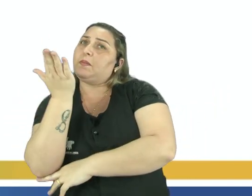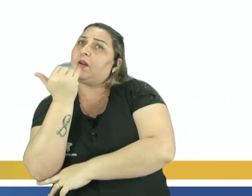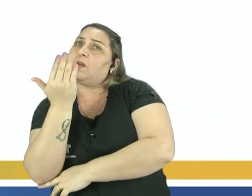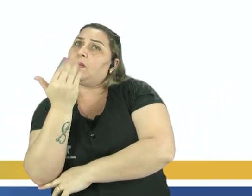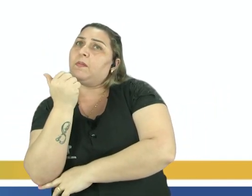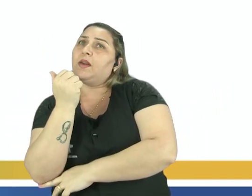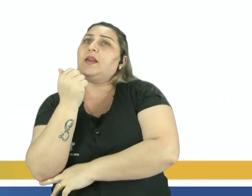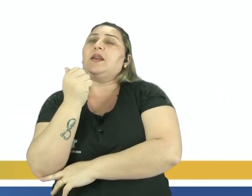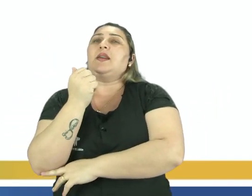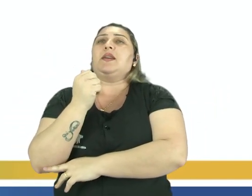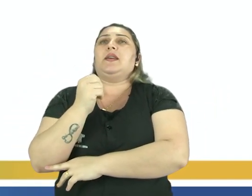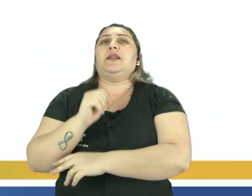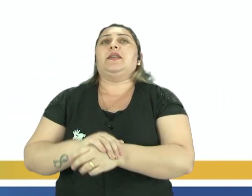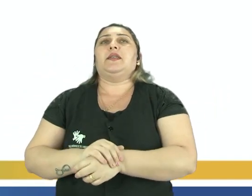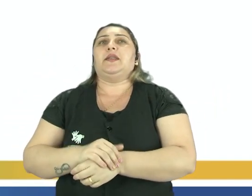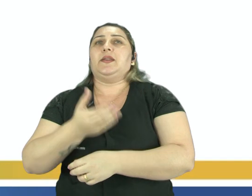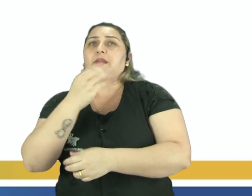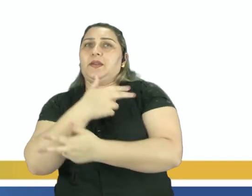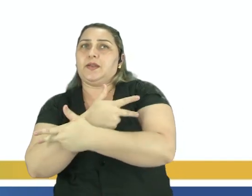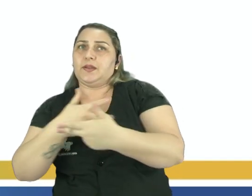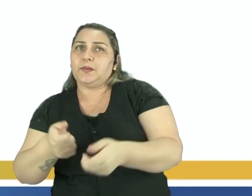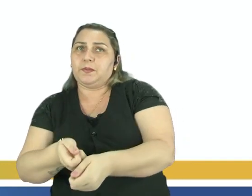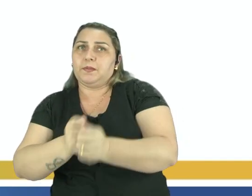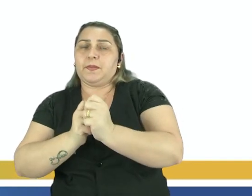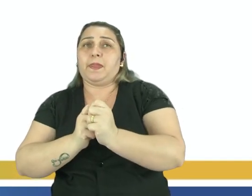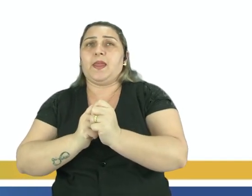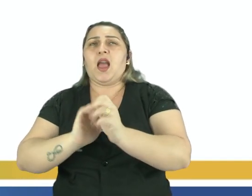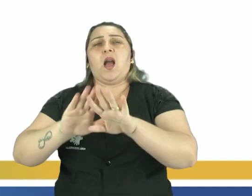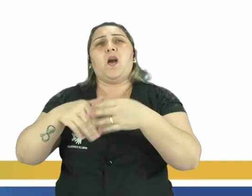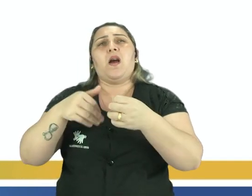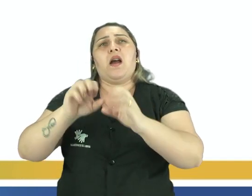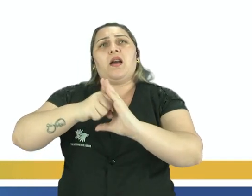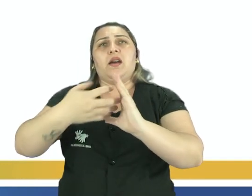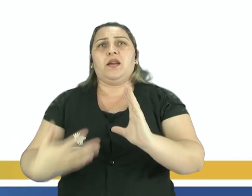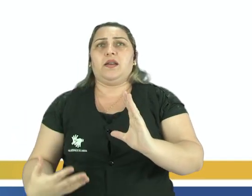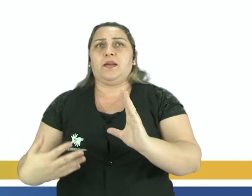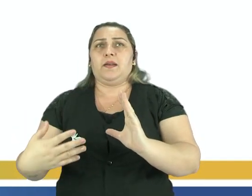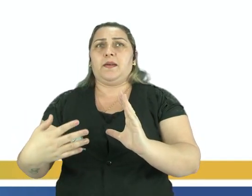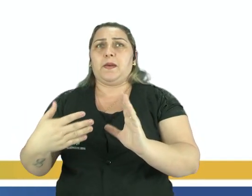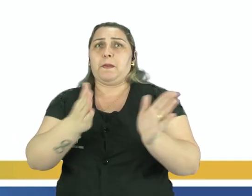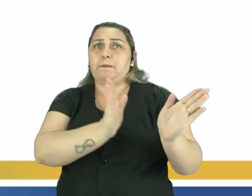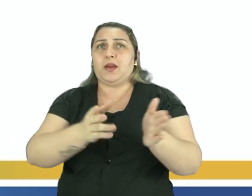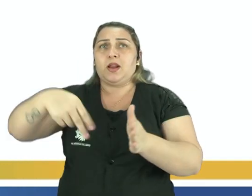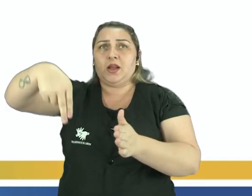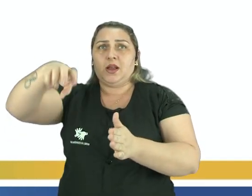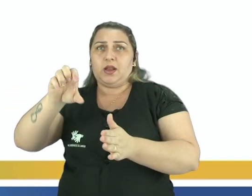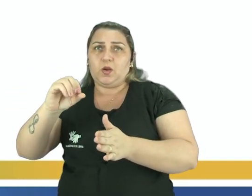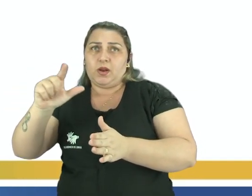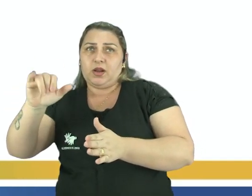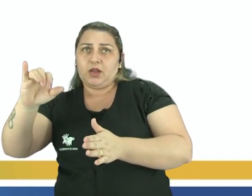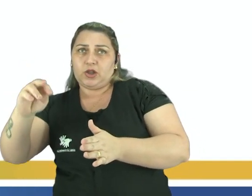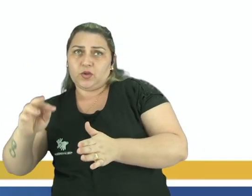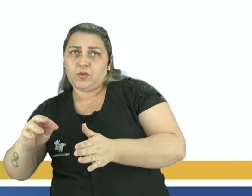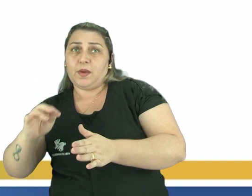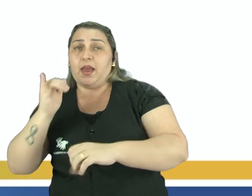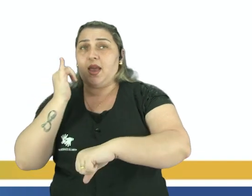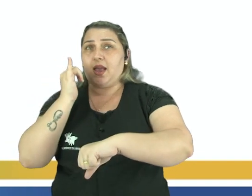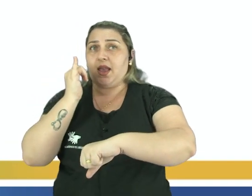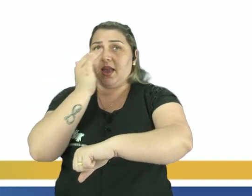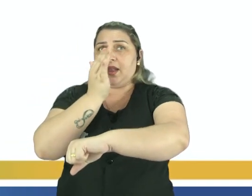meio da caça, da coleta e da pesca, caracterizam o homem do A. É do período neolítico.